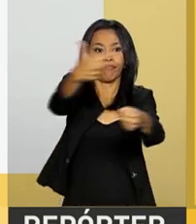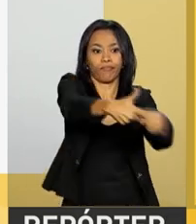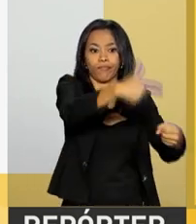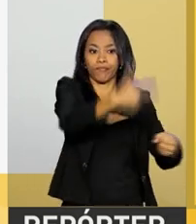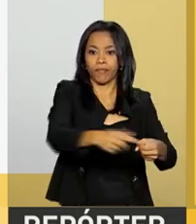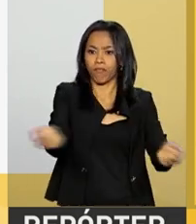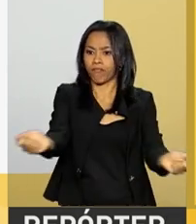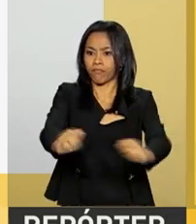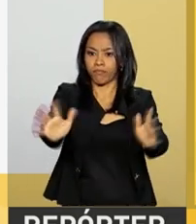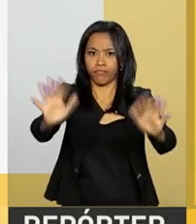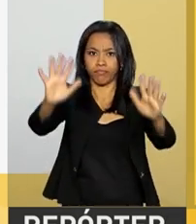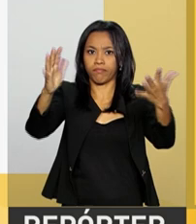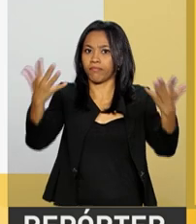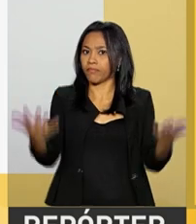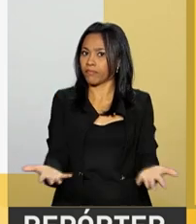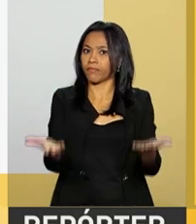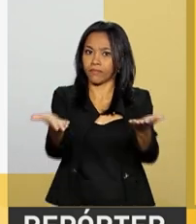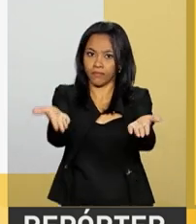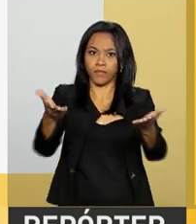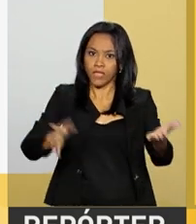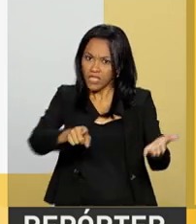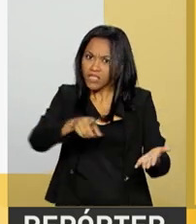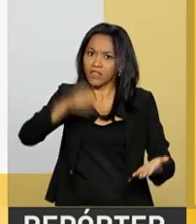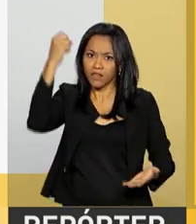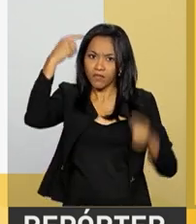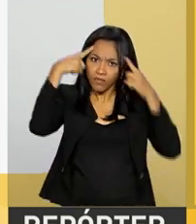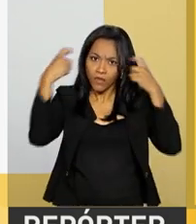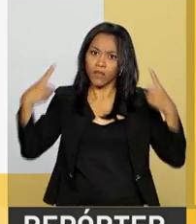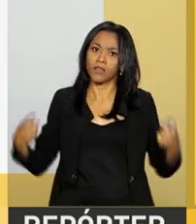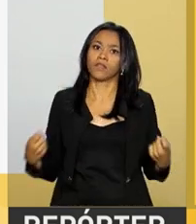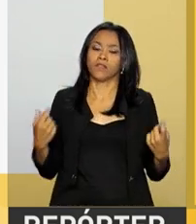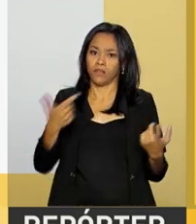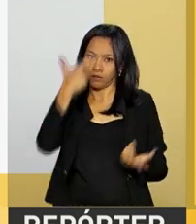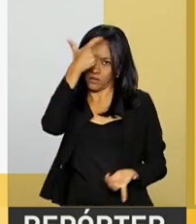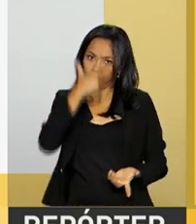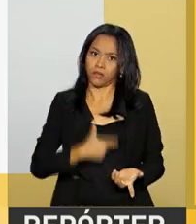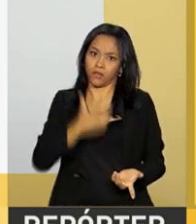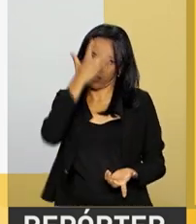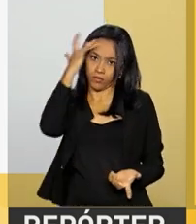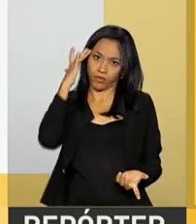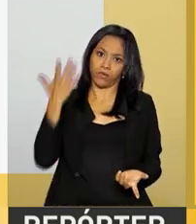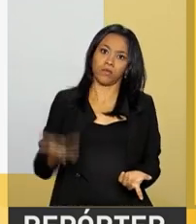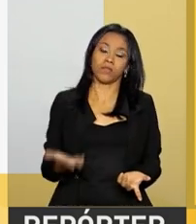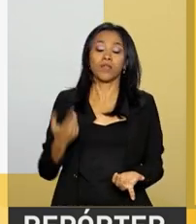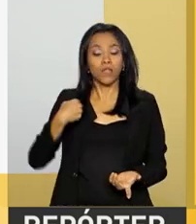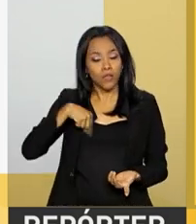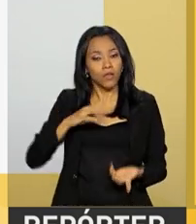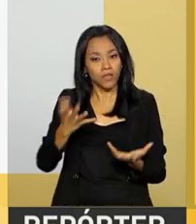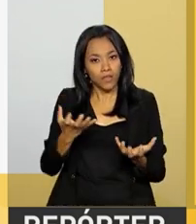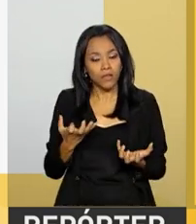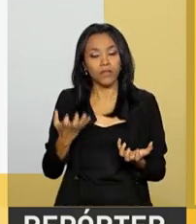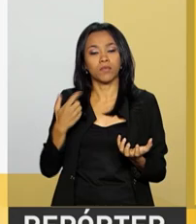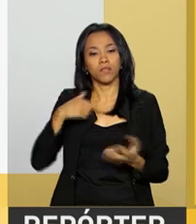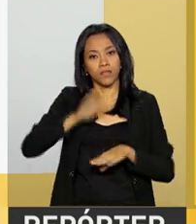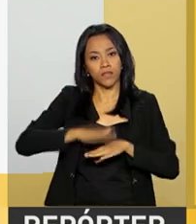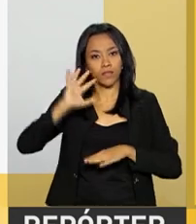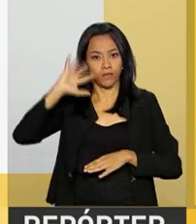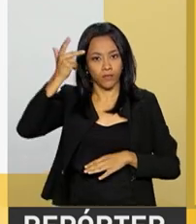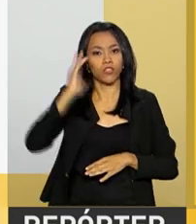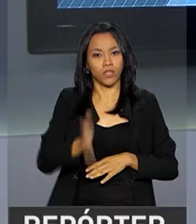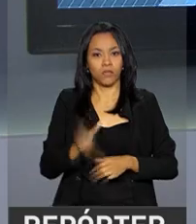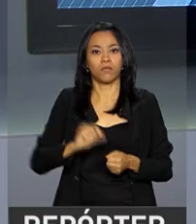espécie quase de digamos de agressão ao consumidor nós queremos que isso seja feito já providências já estão sendo